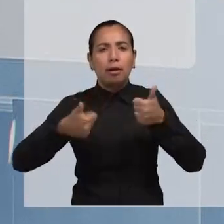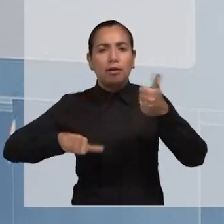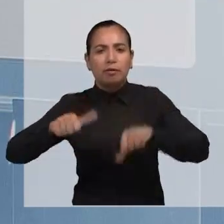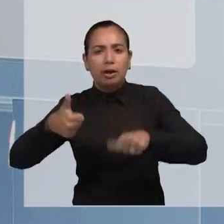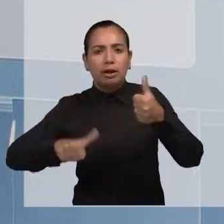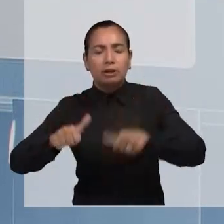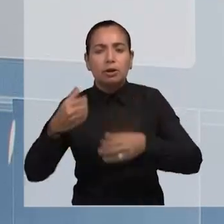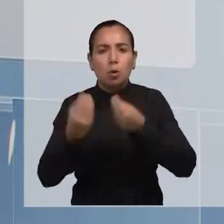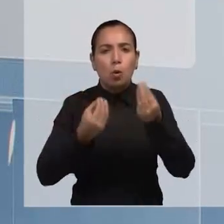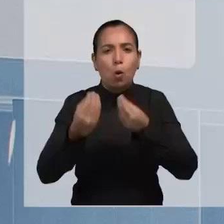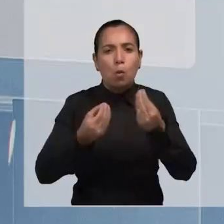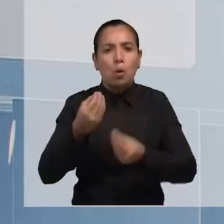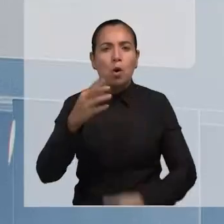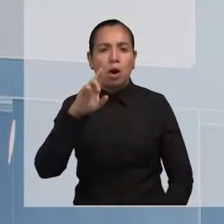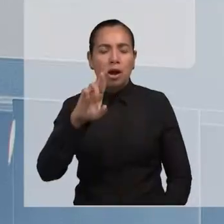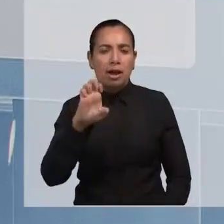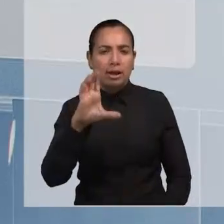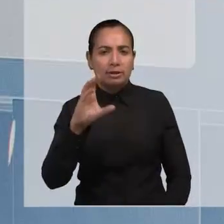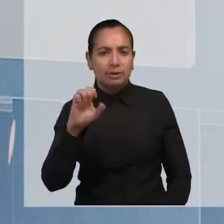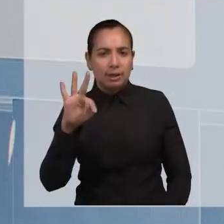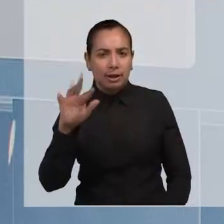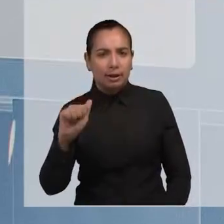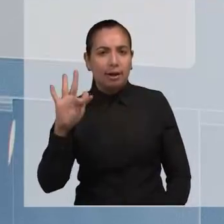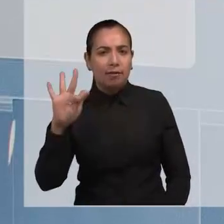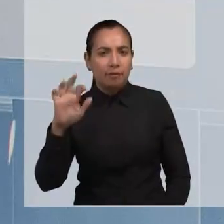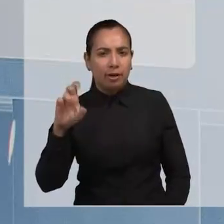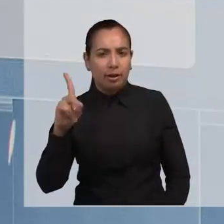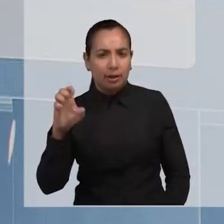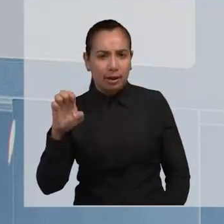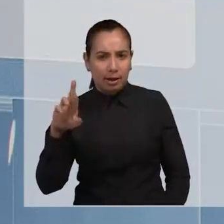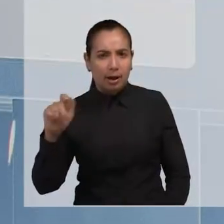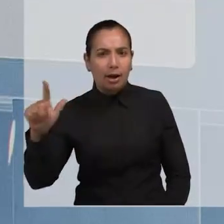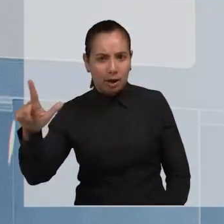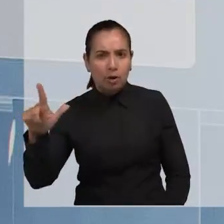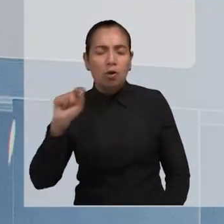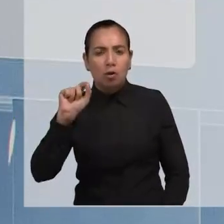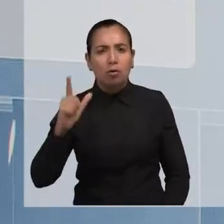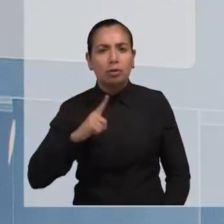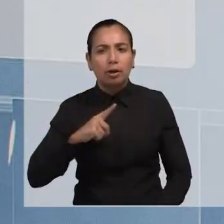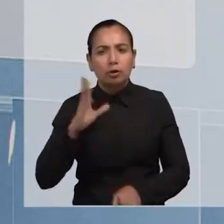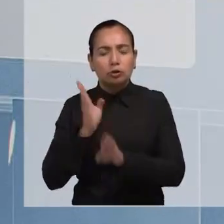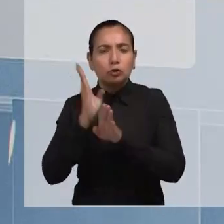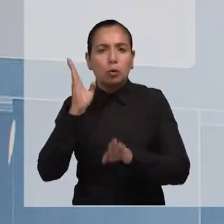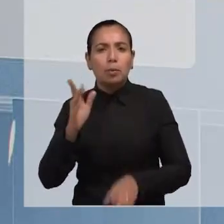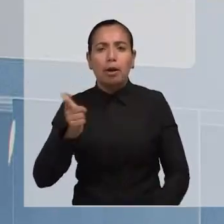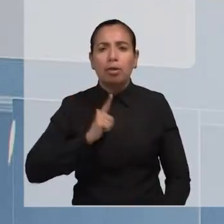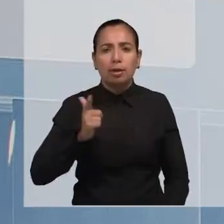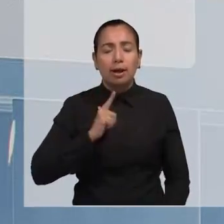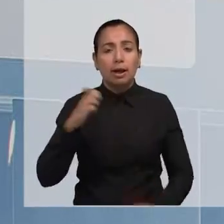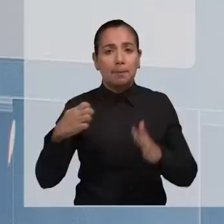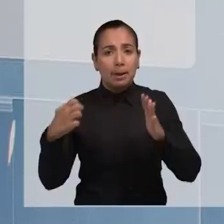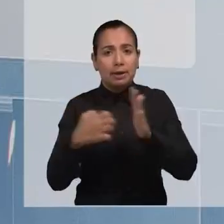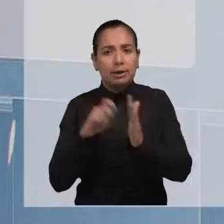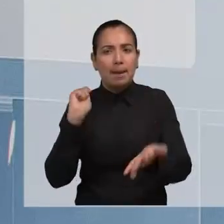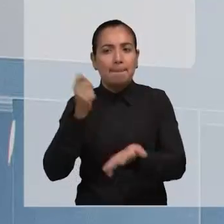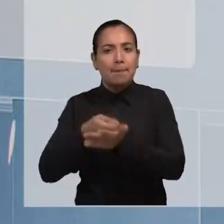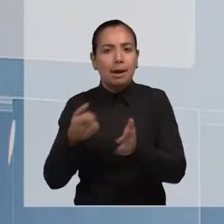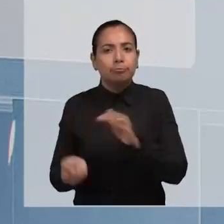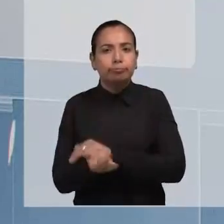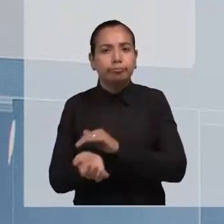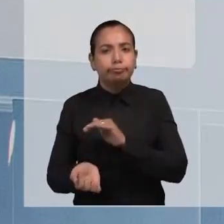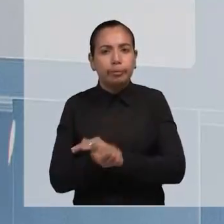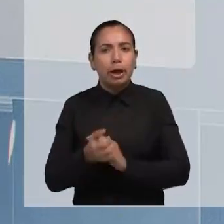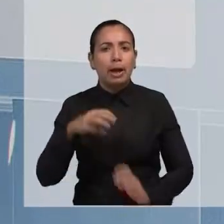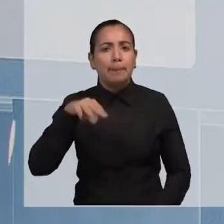lá da Receita Federal, esse conselho que a Zelotes descobriu que tinha grandes empresários pagando milhões